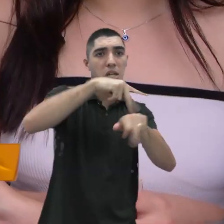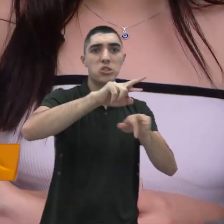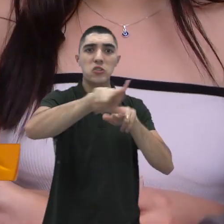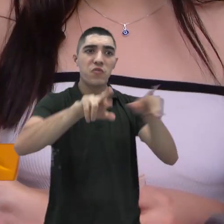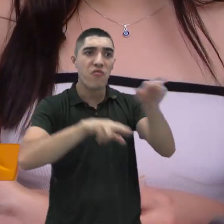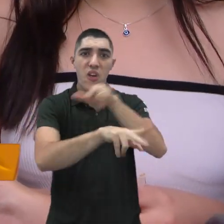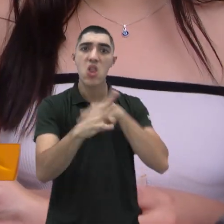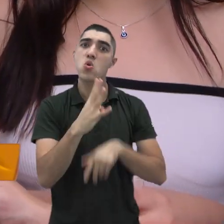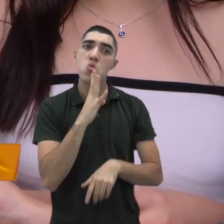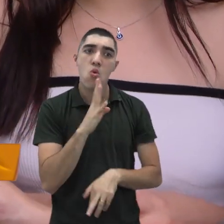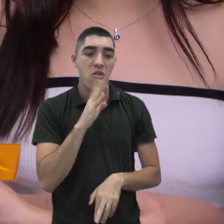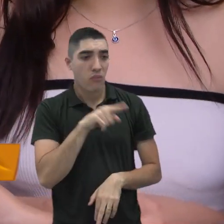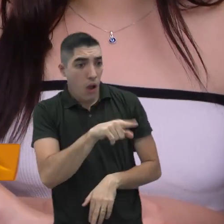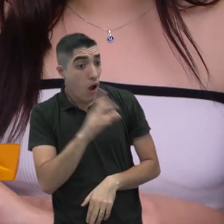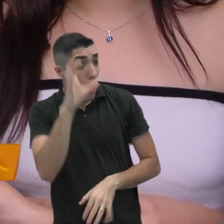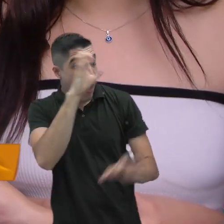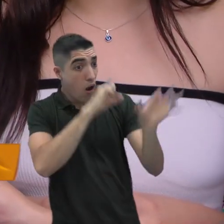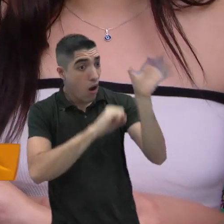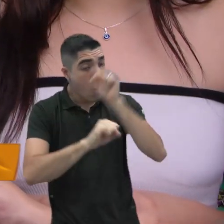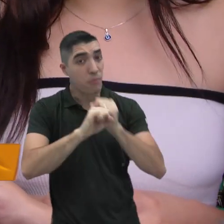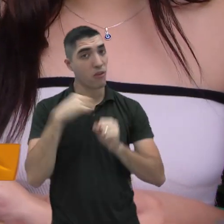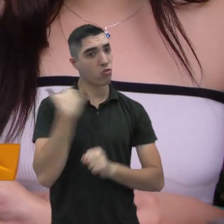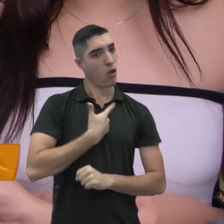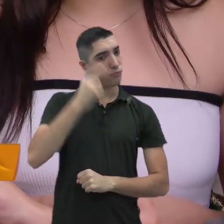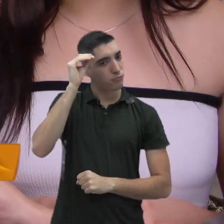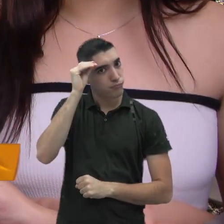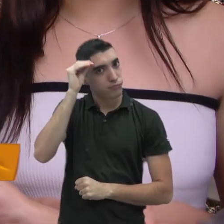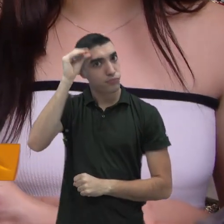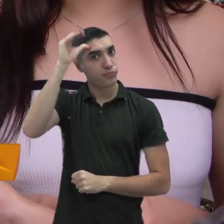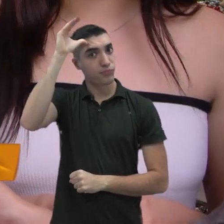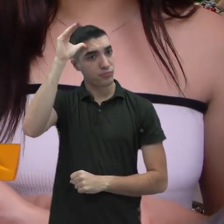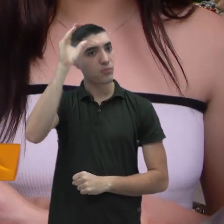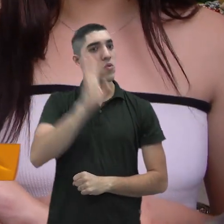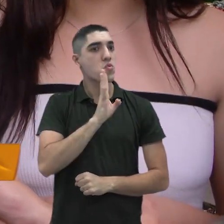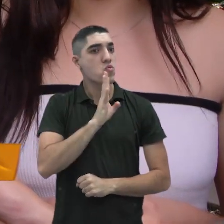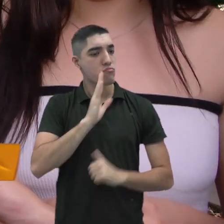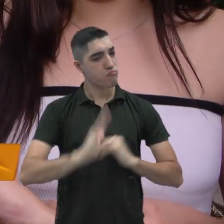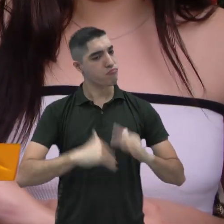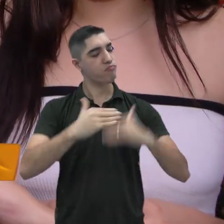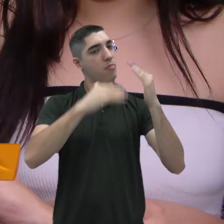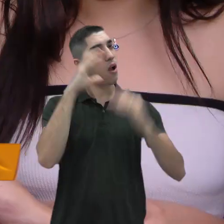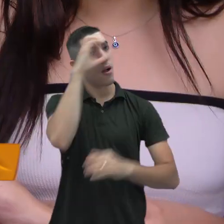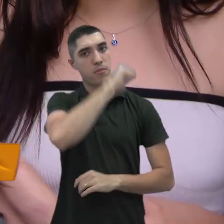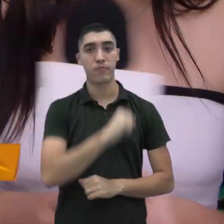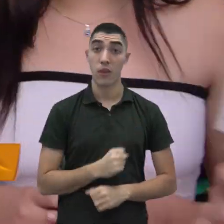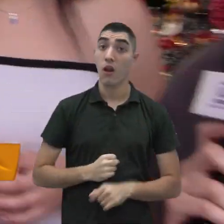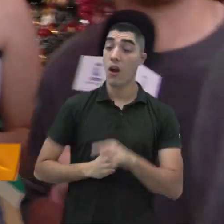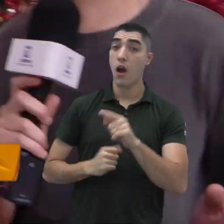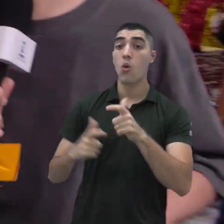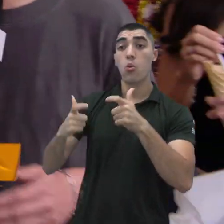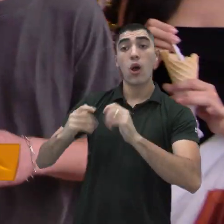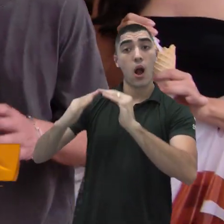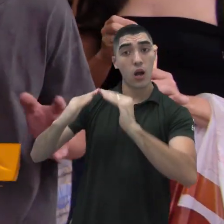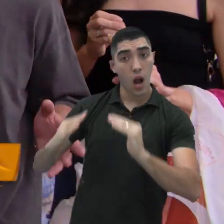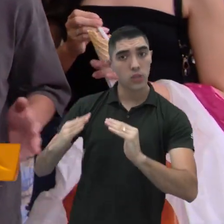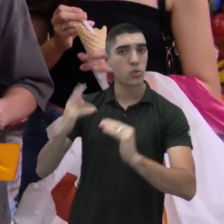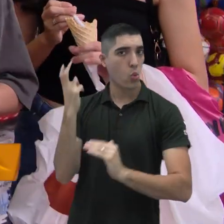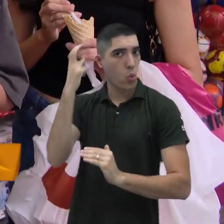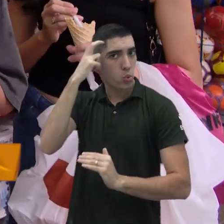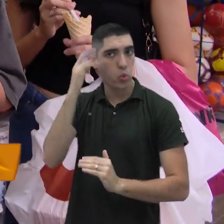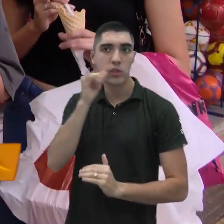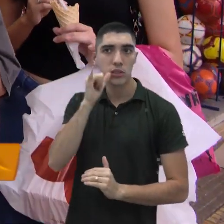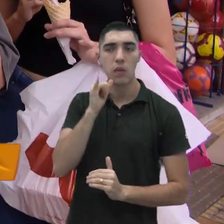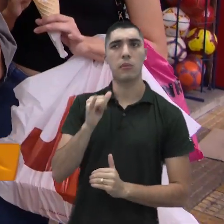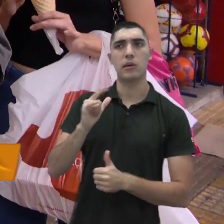pra gente ter mais conhecimento sobre elas e cada vez ir evoluindo mais ainda o nosso conhecimento. Pô, casas de cultura